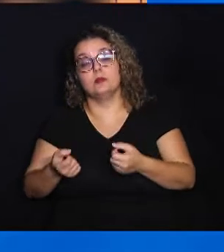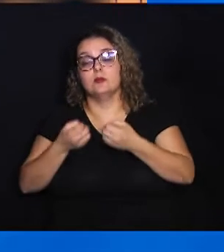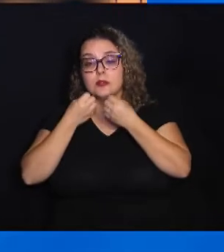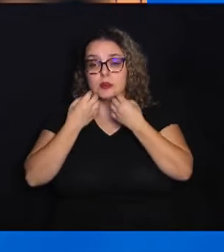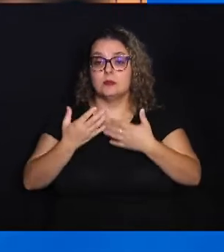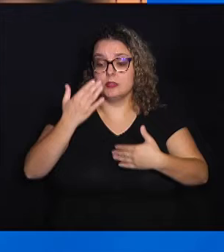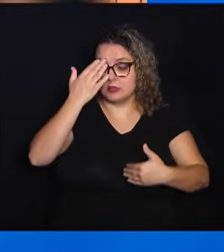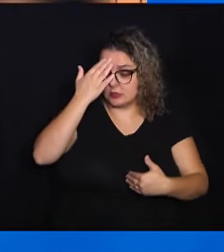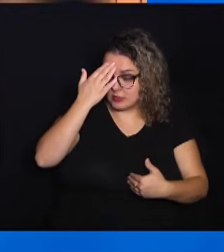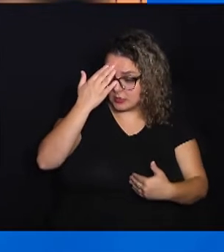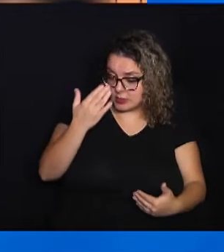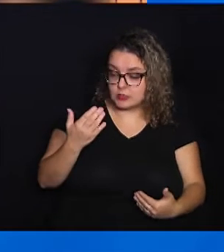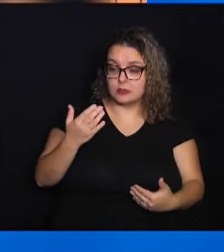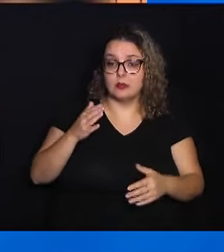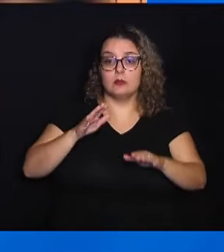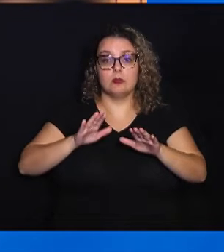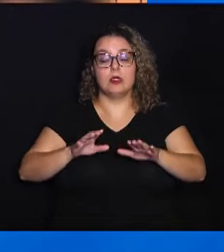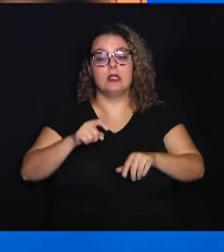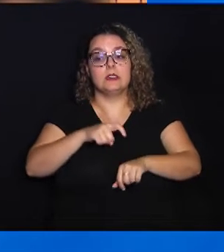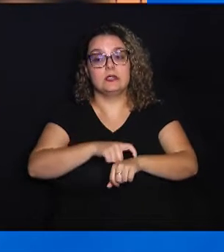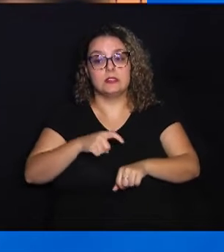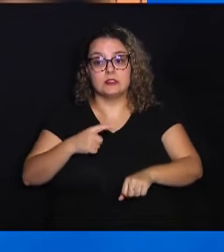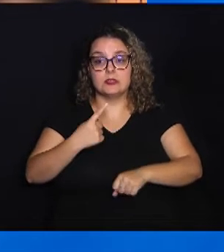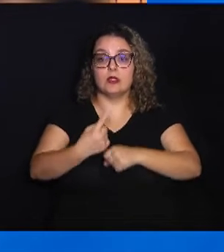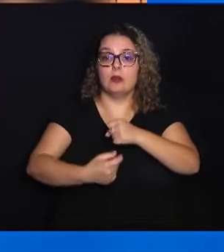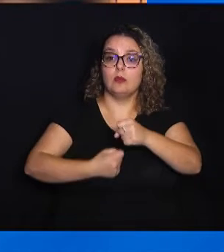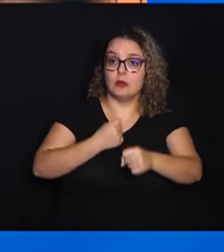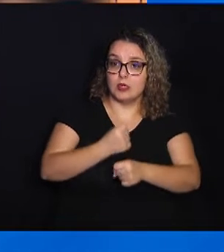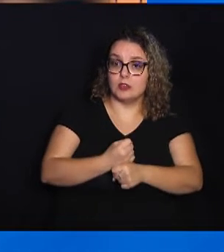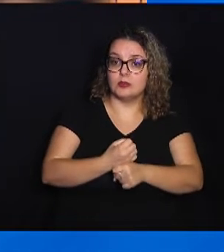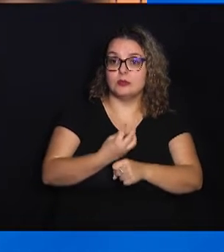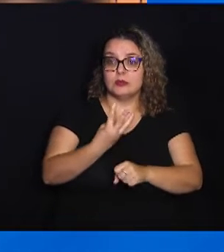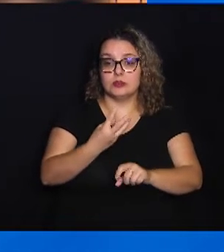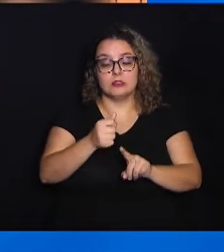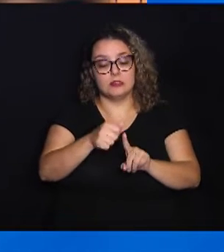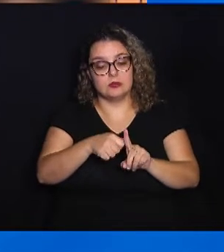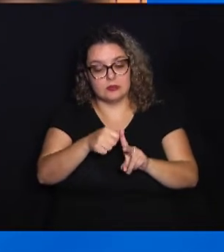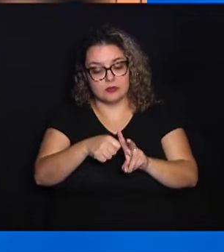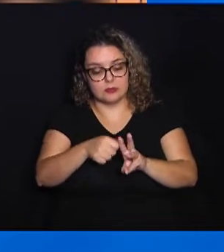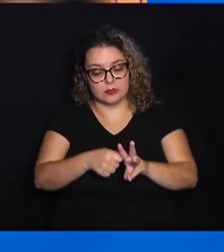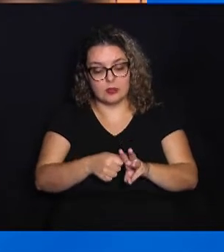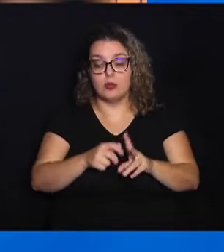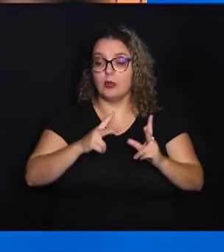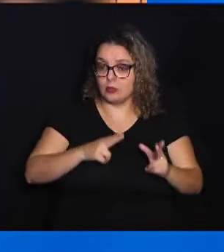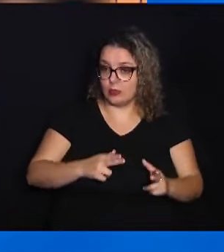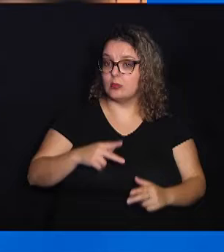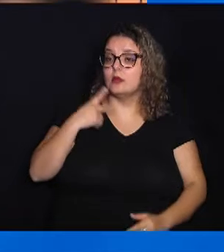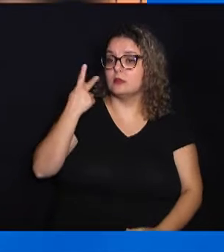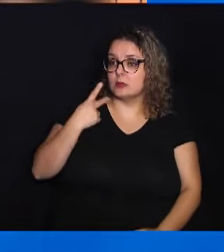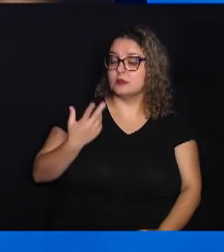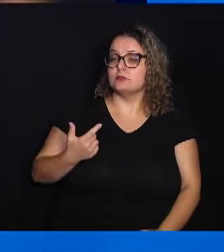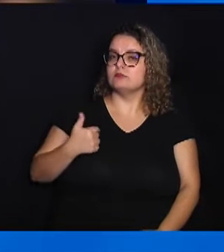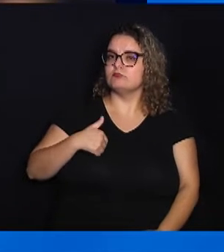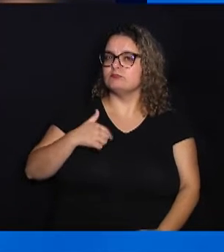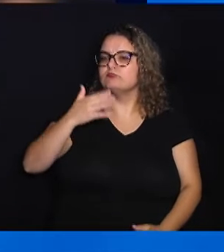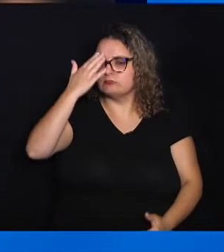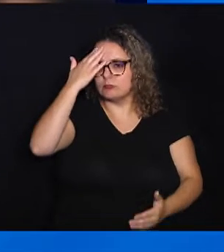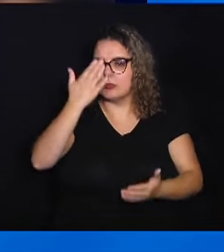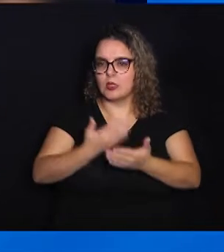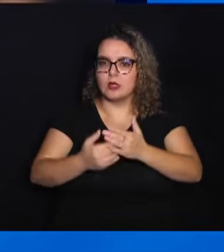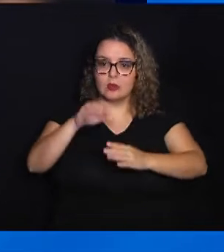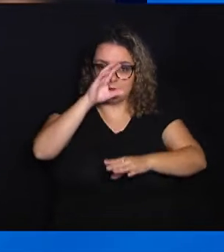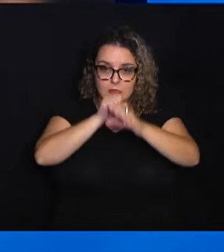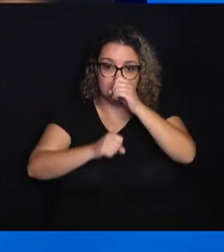que eu agradeço, mas esse tempo de 1 ano e 3 meses como vereador, né, eu acredito que eu tive um aprendizado 10